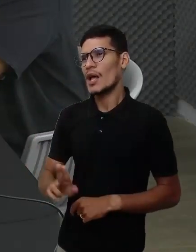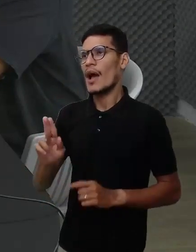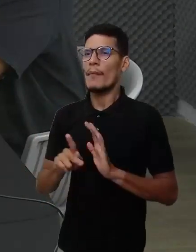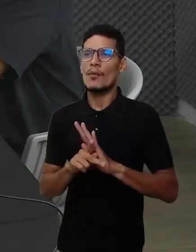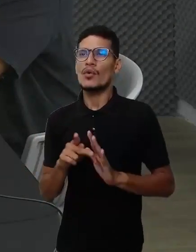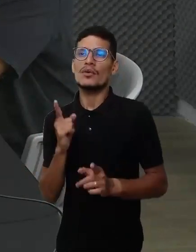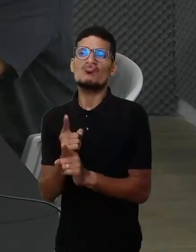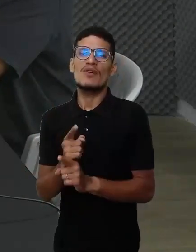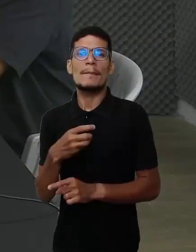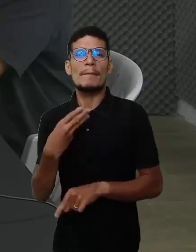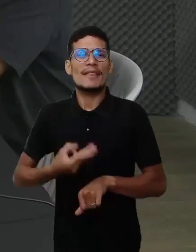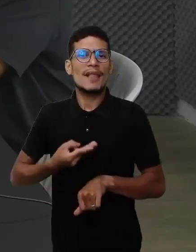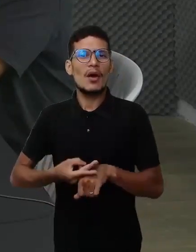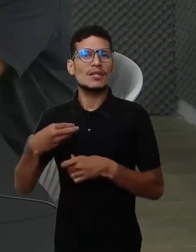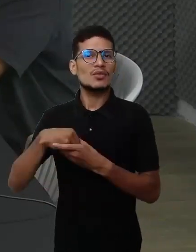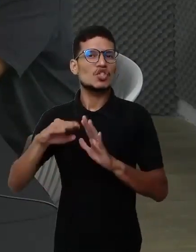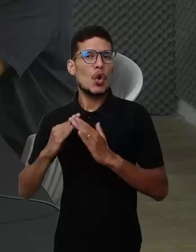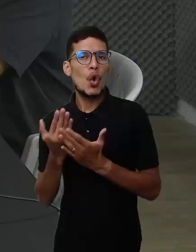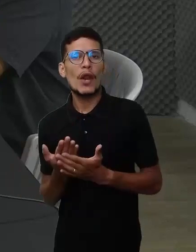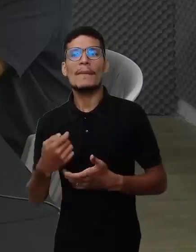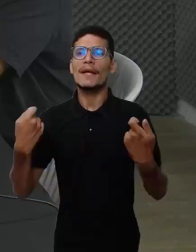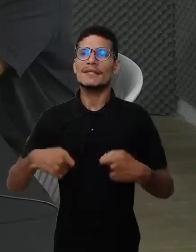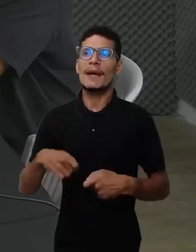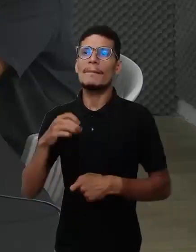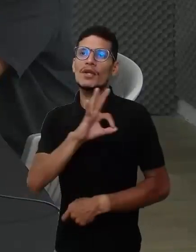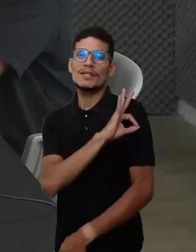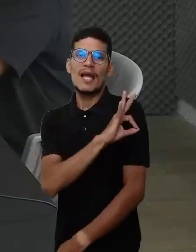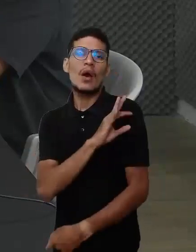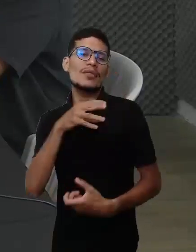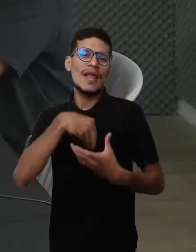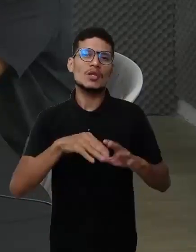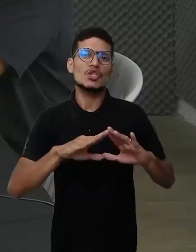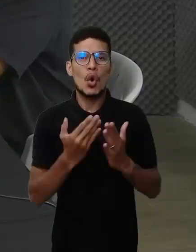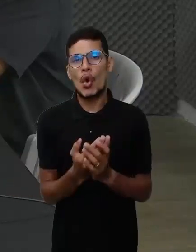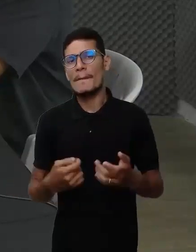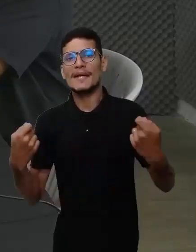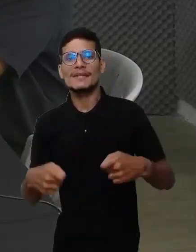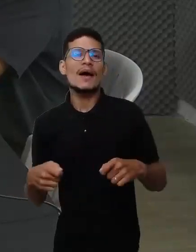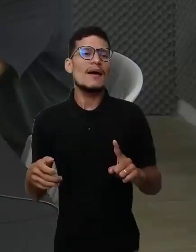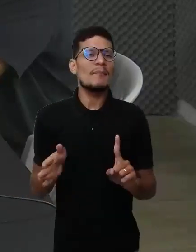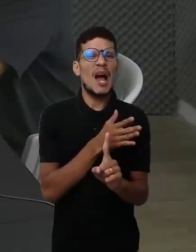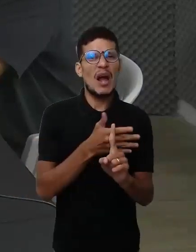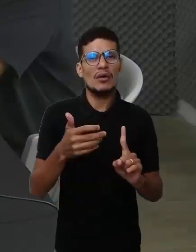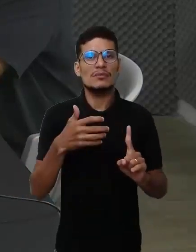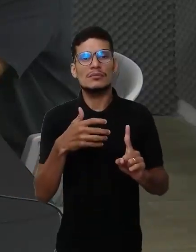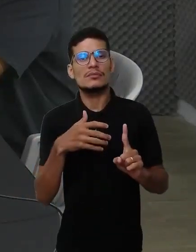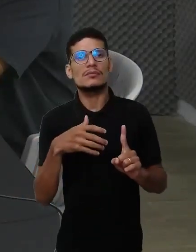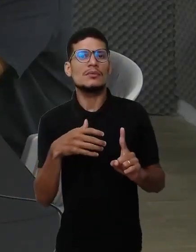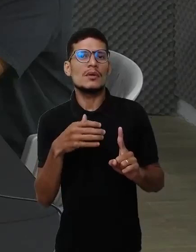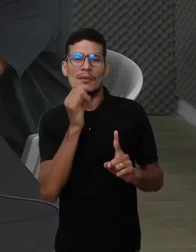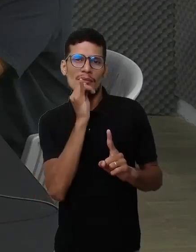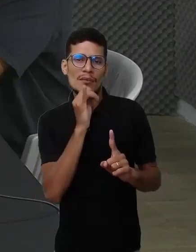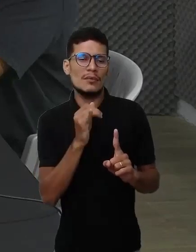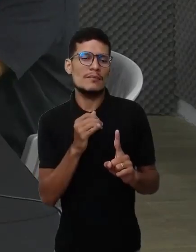escola, não tem que ter um policial agora dentro de cada escola, não tem que dar baculejo na bolsa dos adolescentes. Aí os psicólogos e